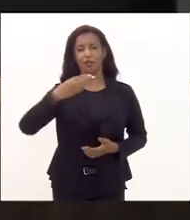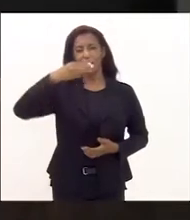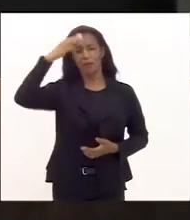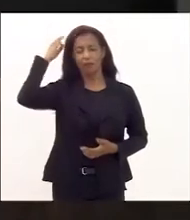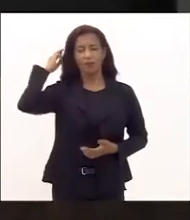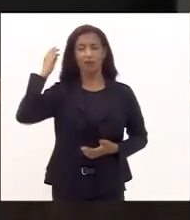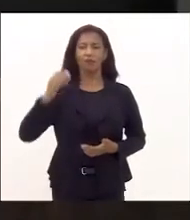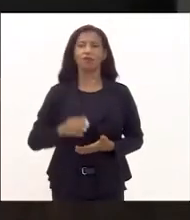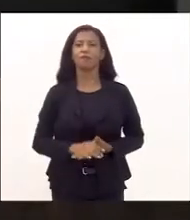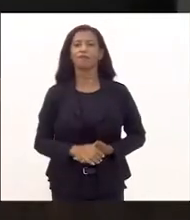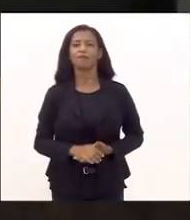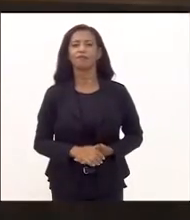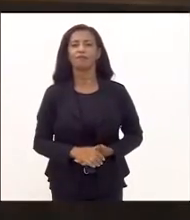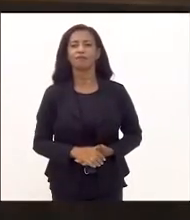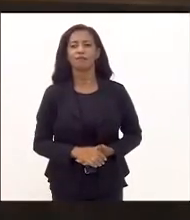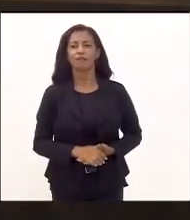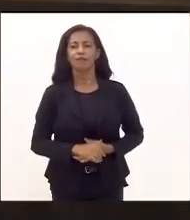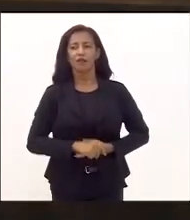Pacheco.